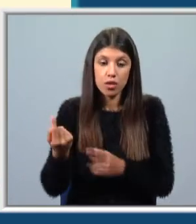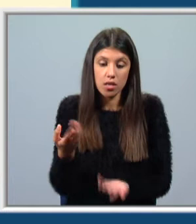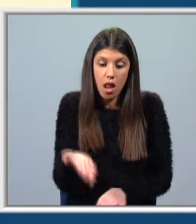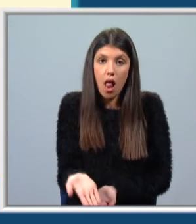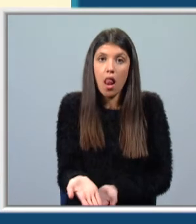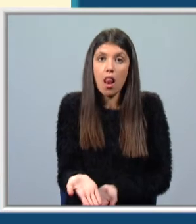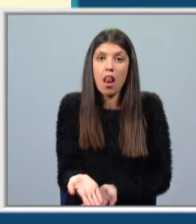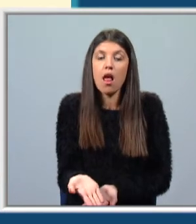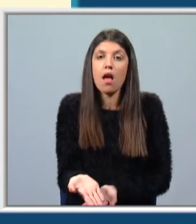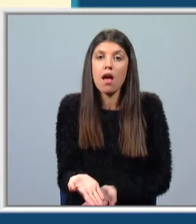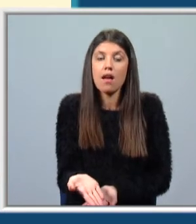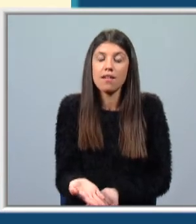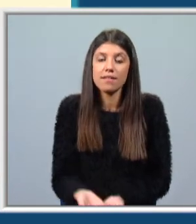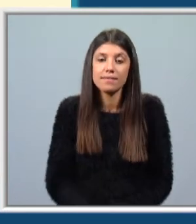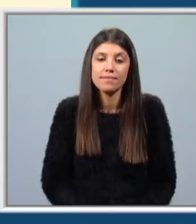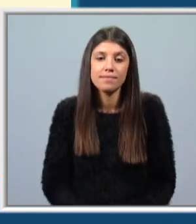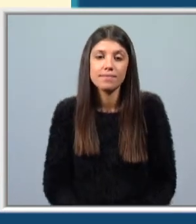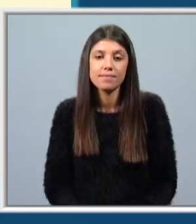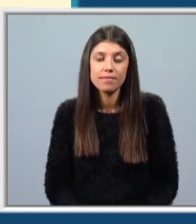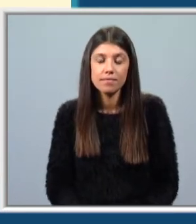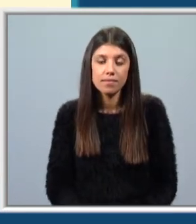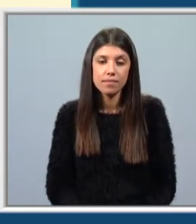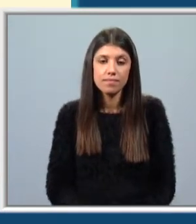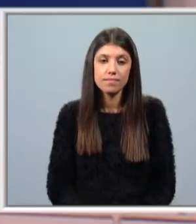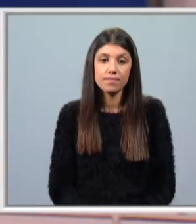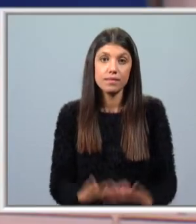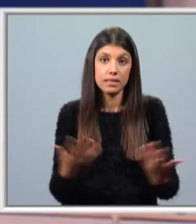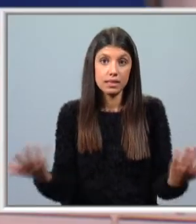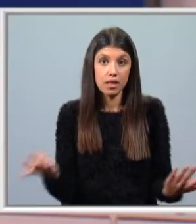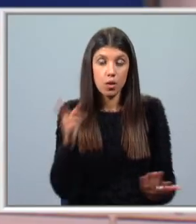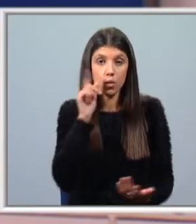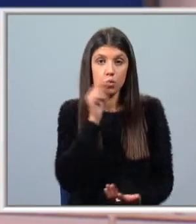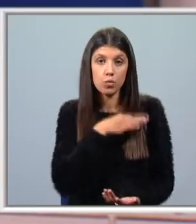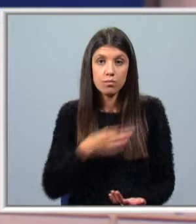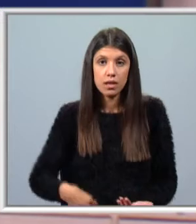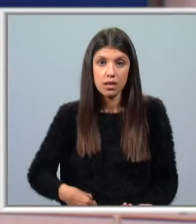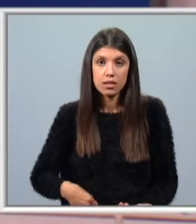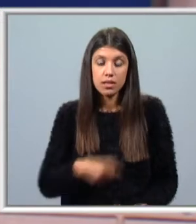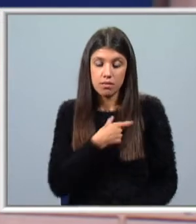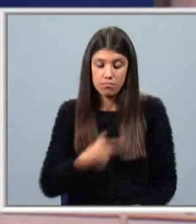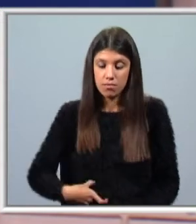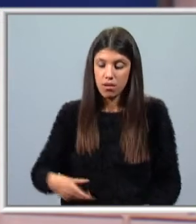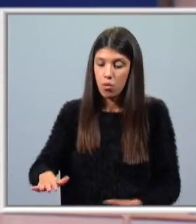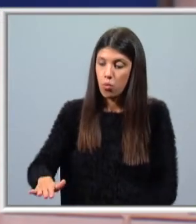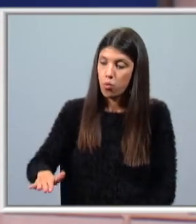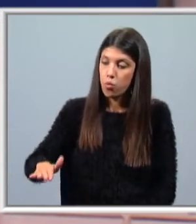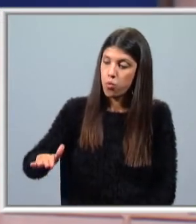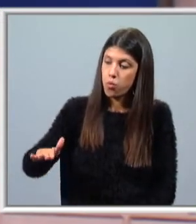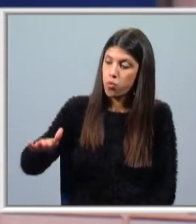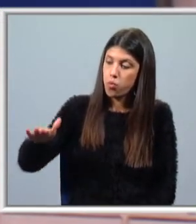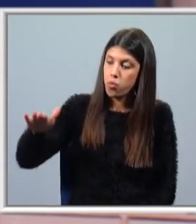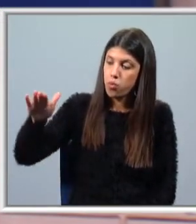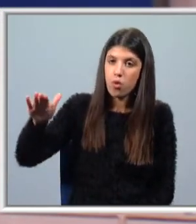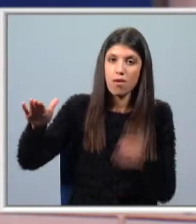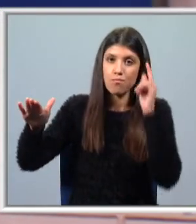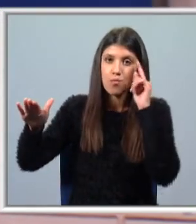quando aquilo aconteceu. Ora, o príncipe foi crescendo, não é? E vocês sabem, quando